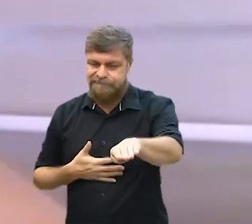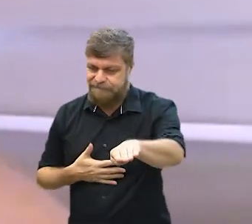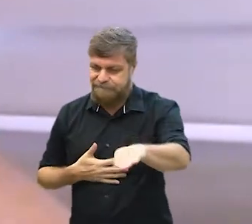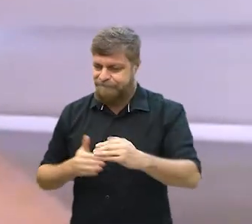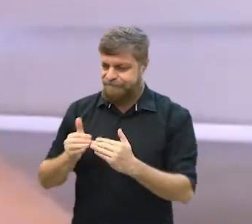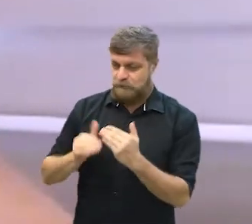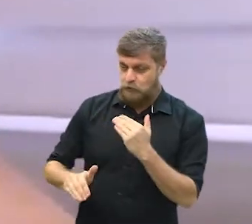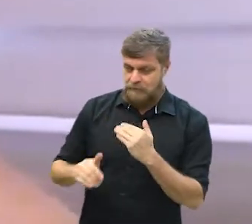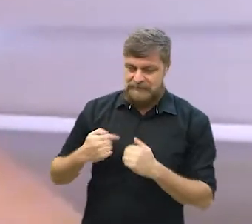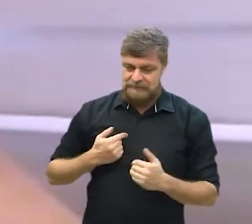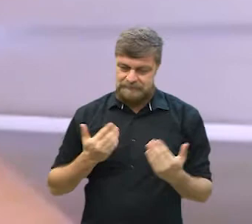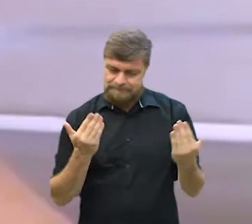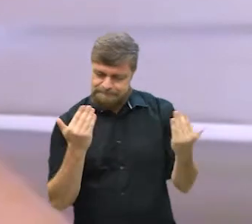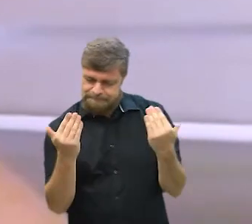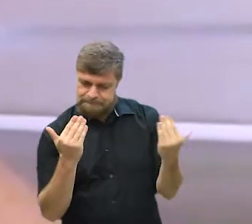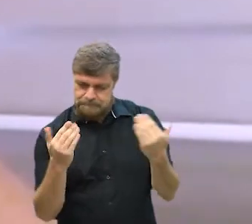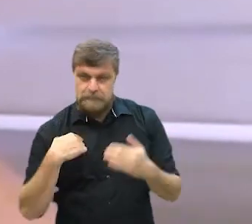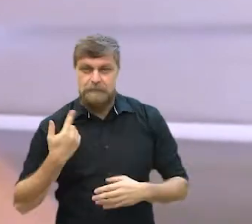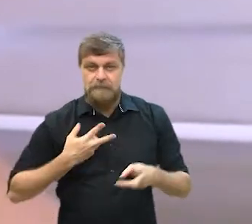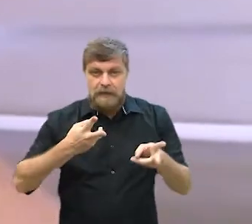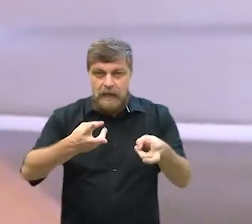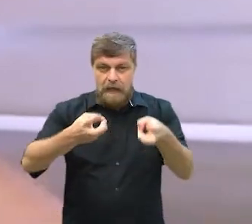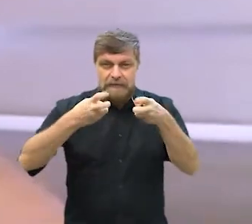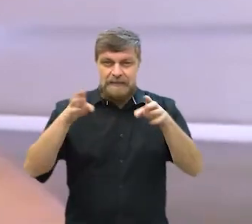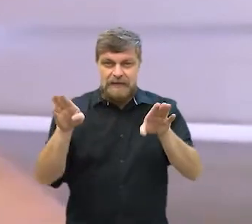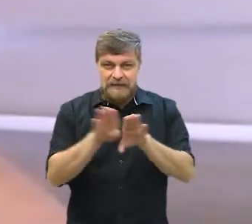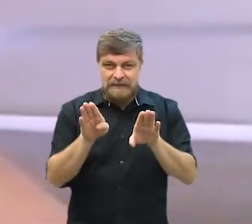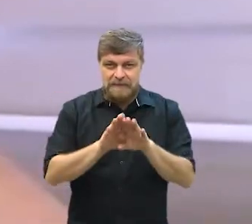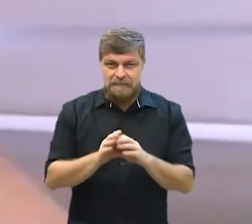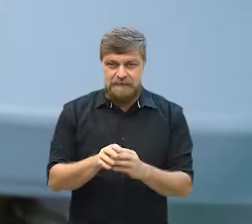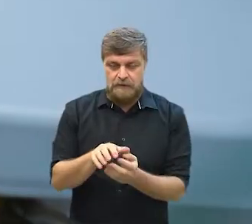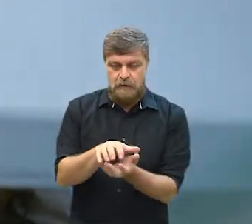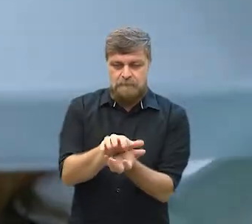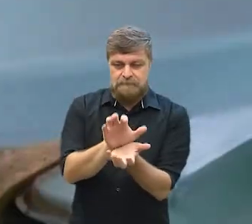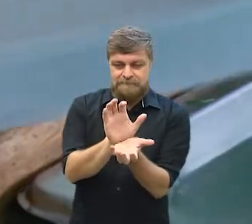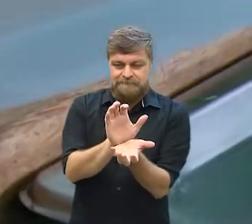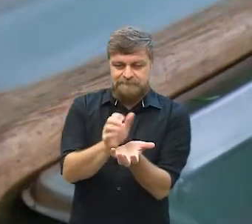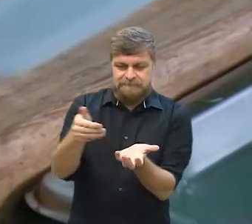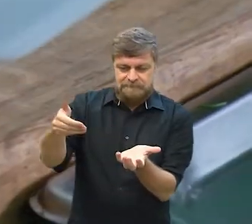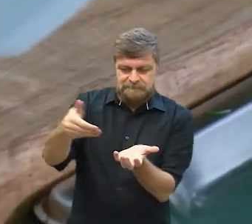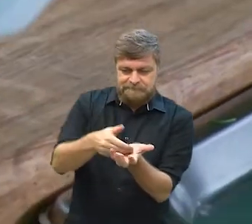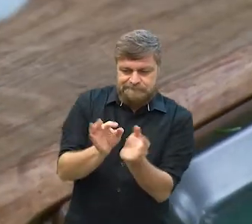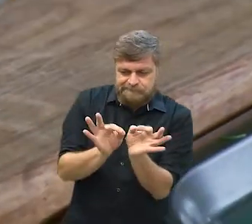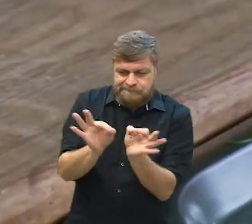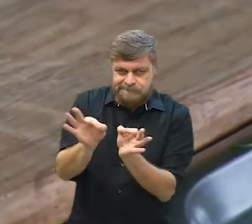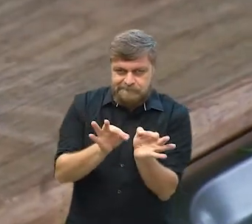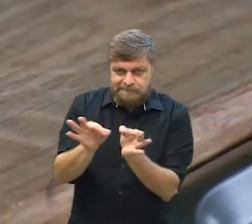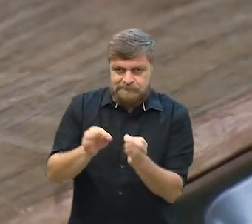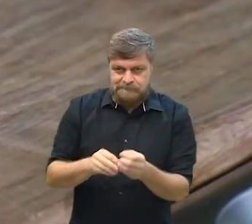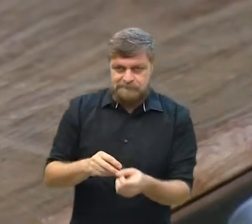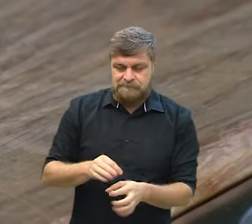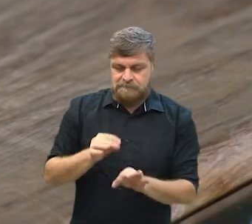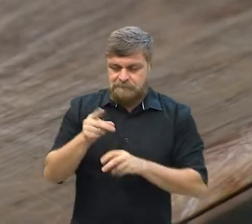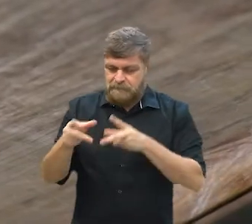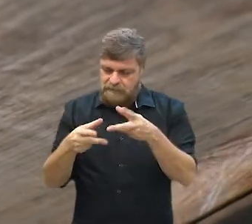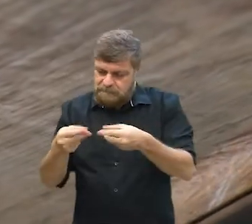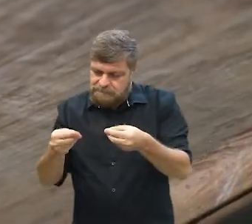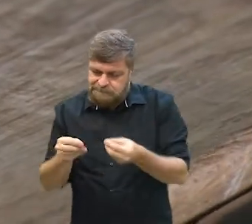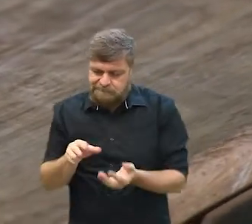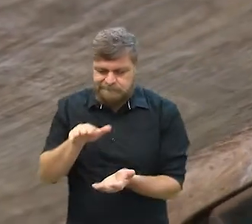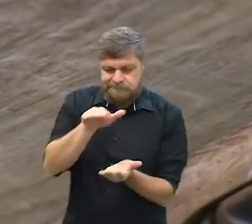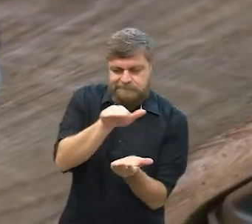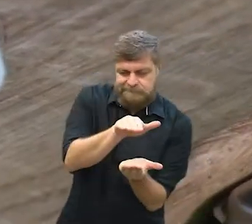final. Uma outra coisa que nós percebemos foi o investimento em embalagens, em apresentação.